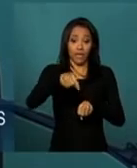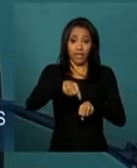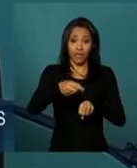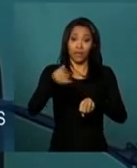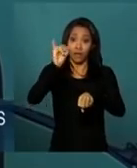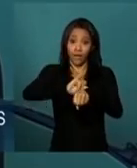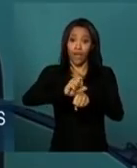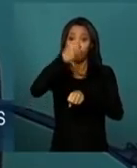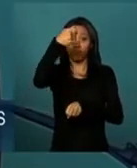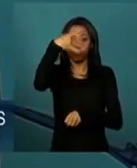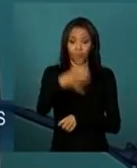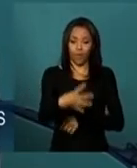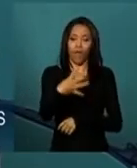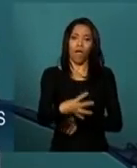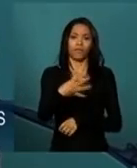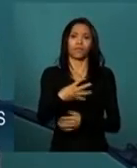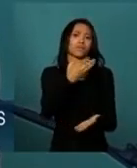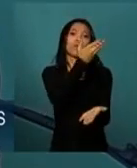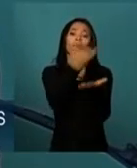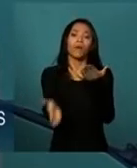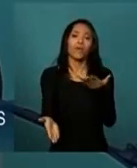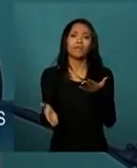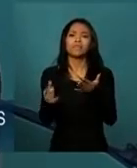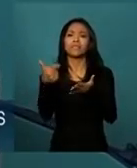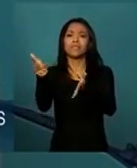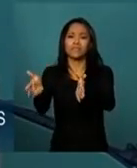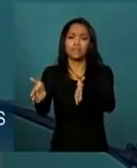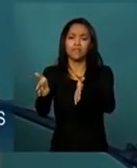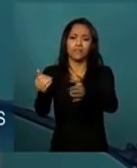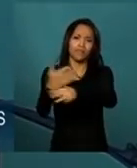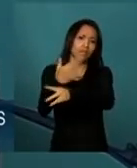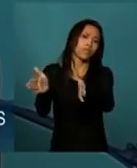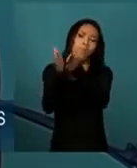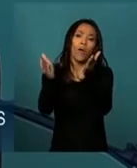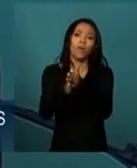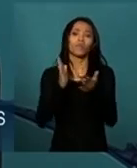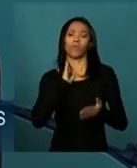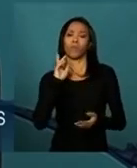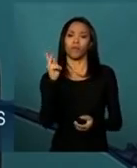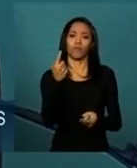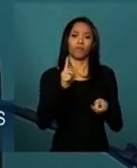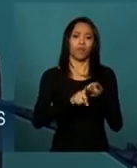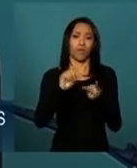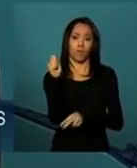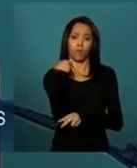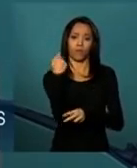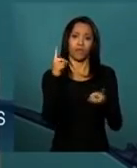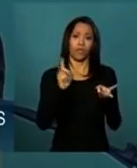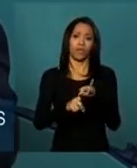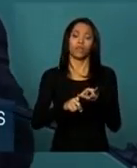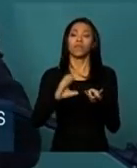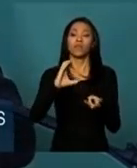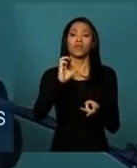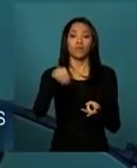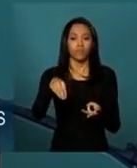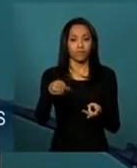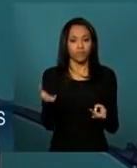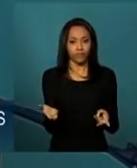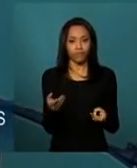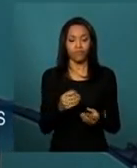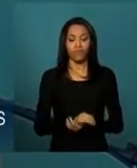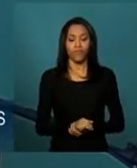colocada, só perdendo de cidades pobres, como Belo Horizonte, Porto Alegre e Campo Grande.